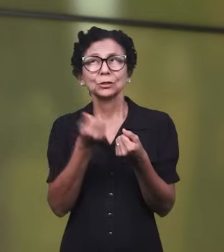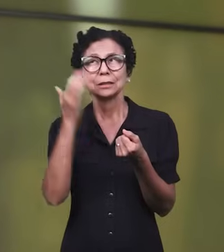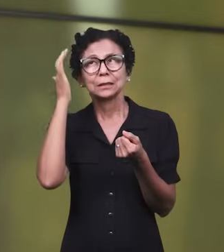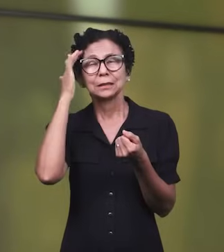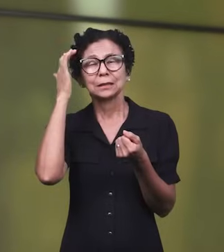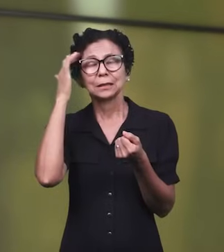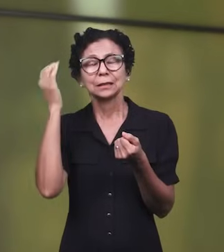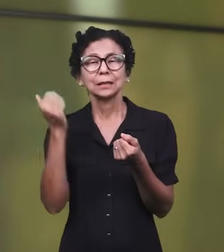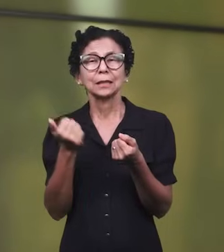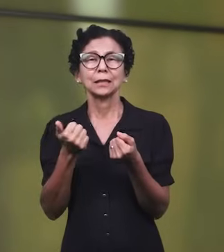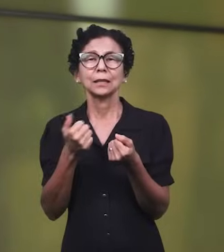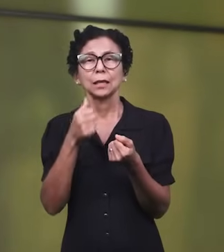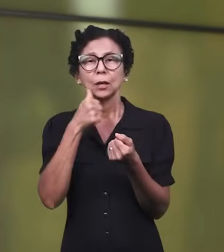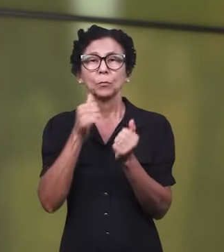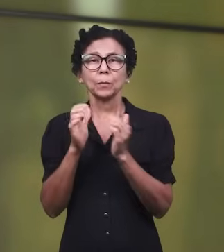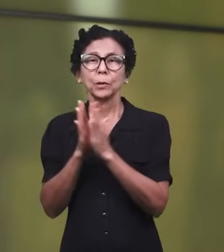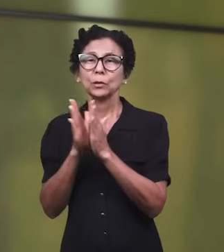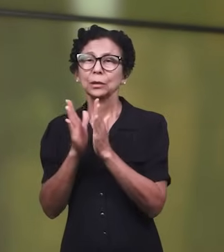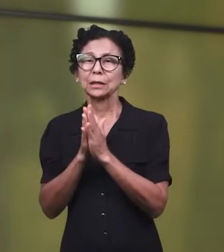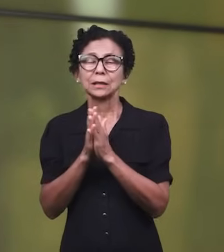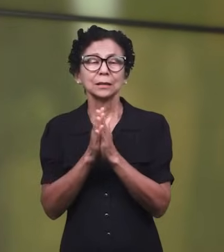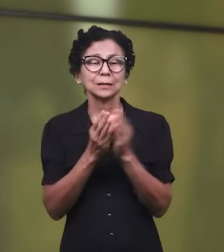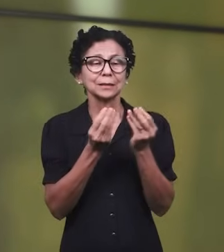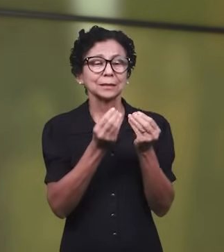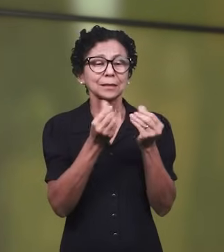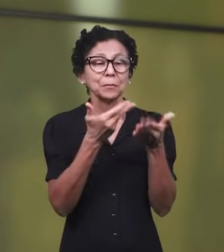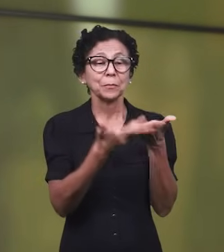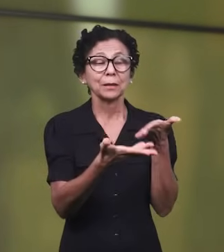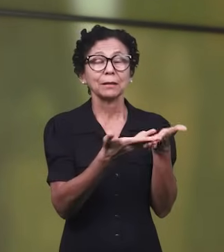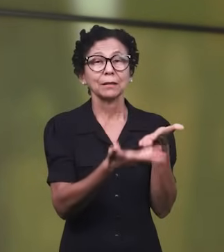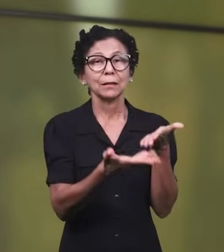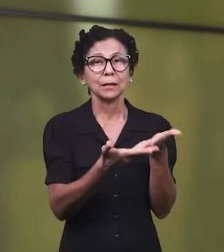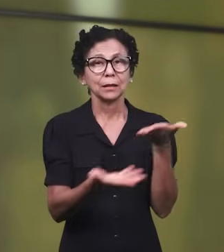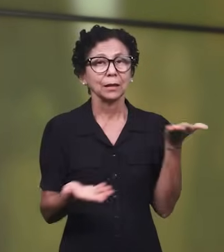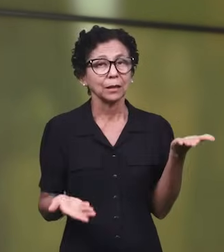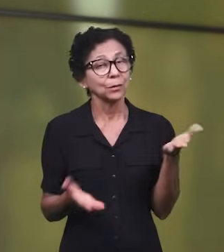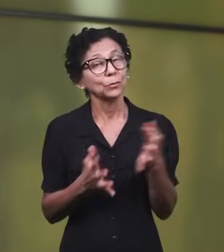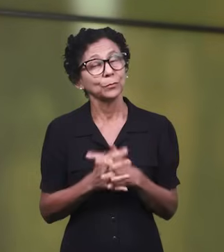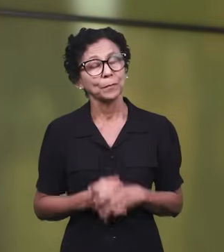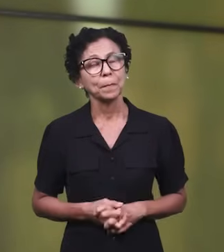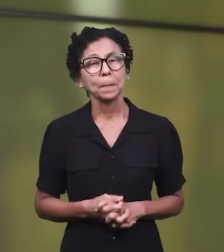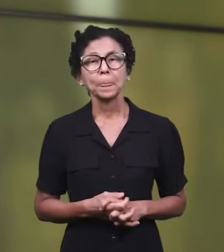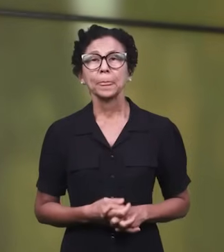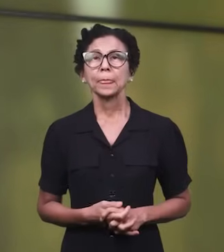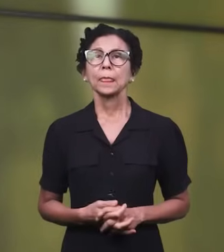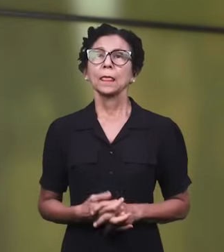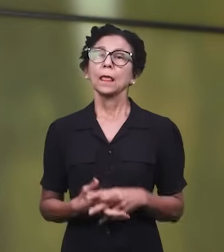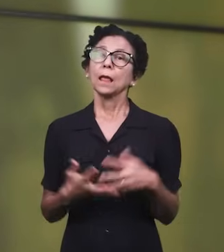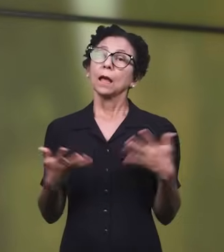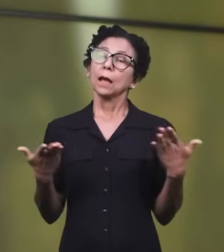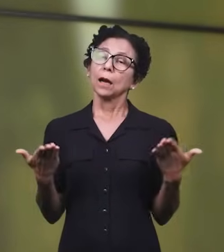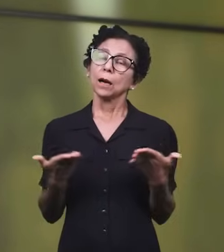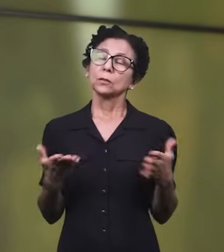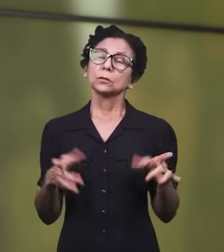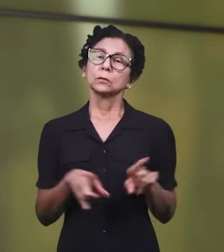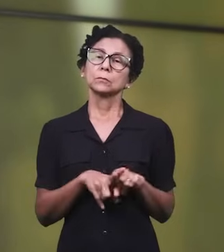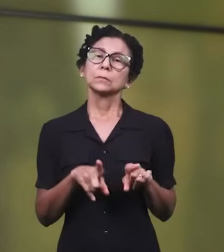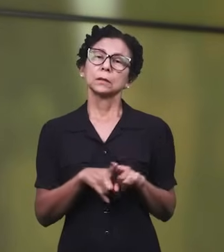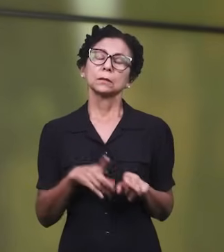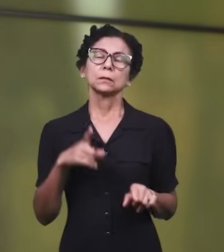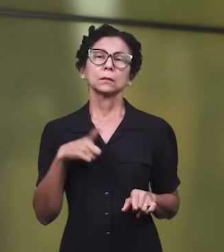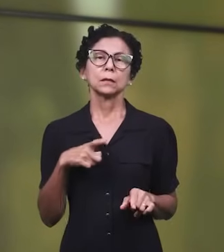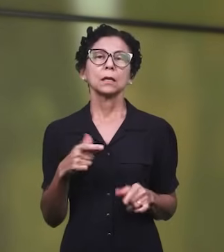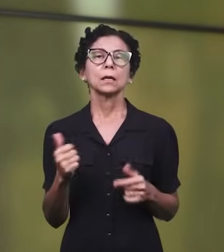hoje no cristianismo, né? São ministérios envelhecidos, em decadência, que já não enxergam o